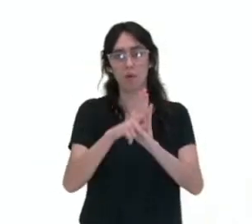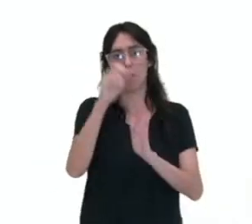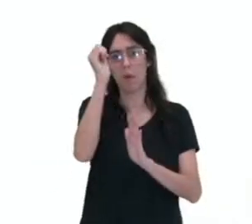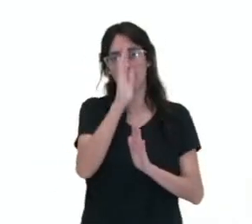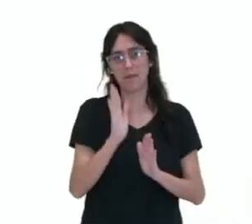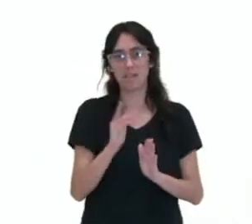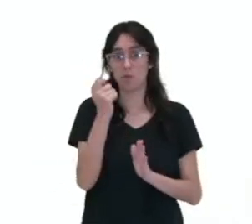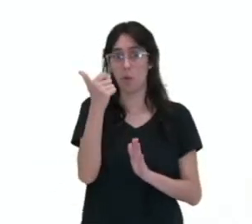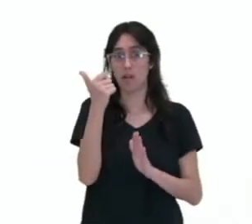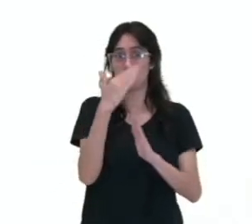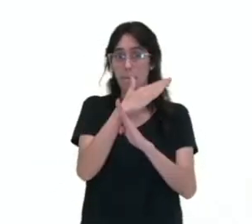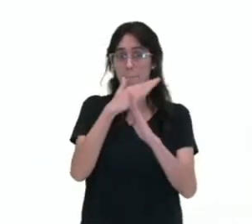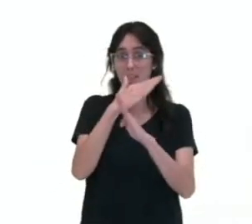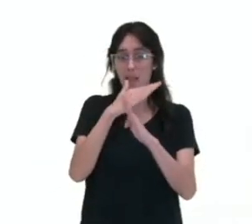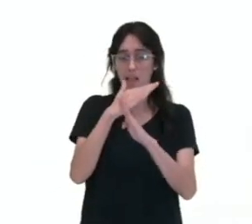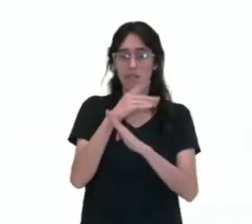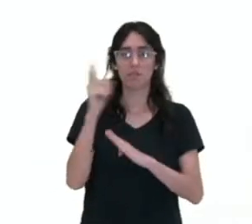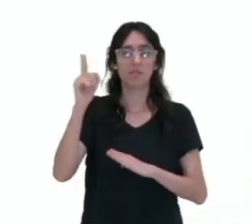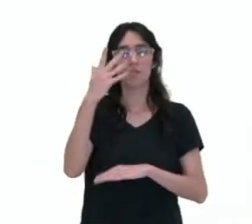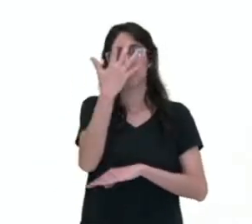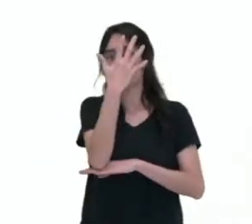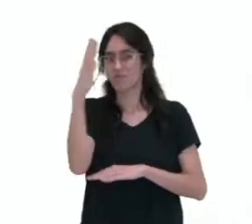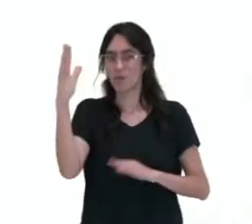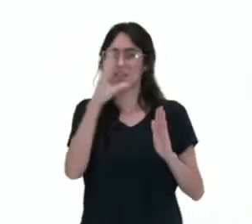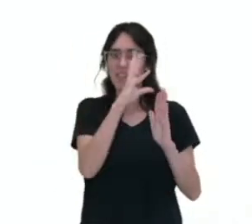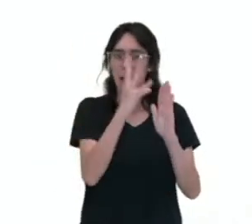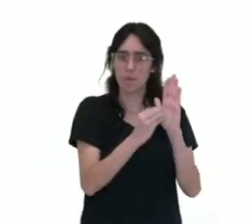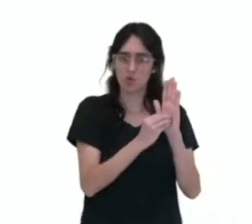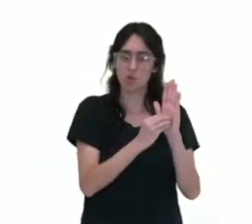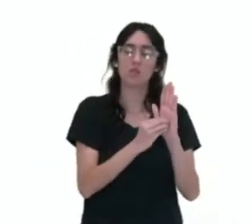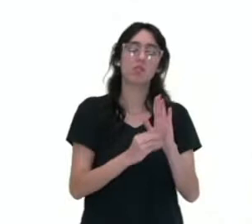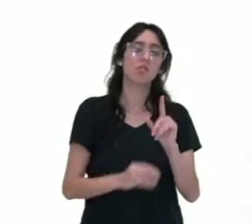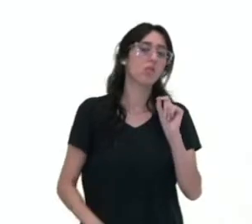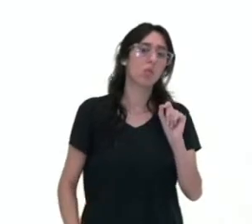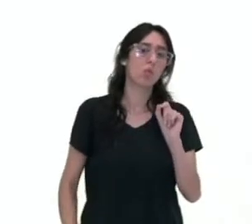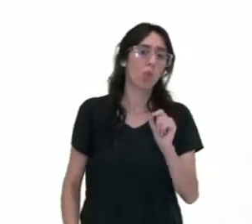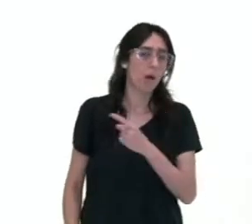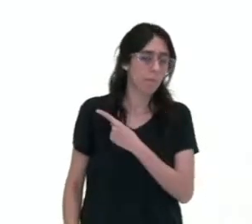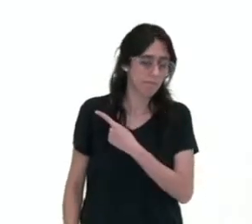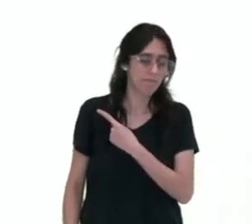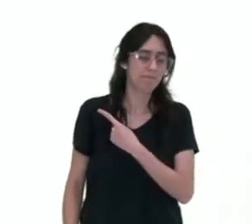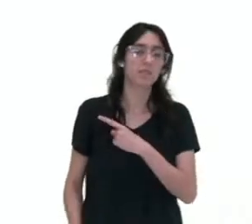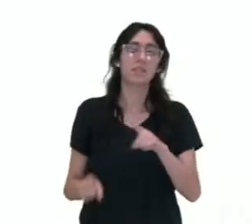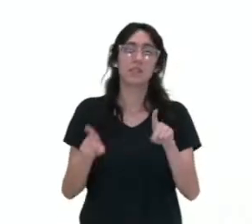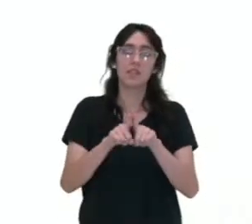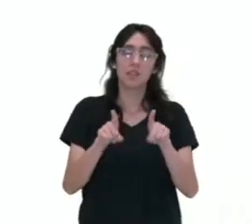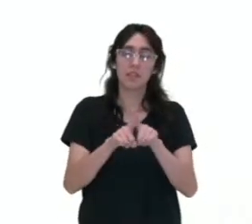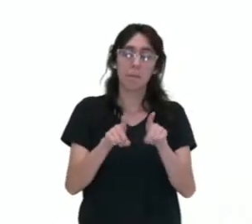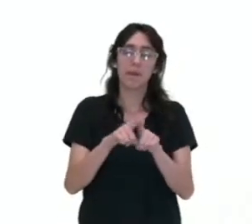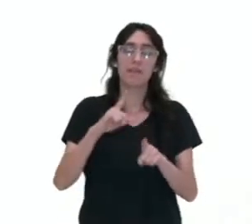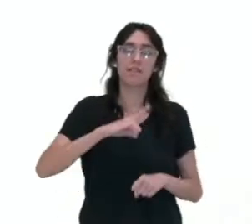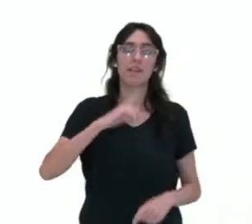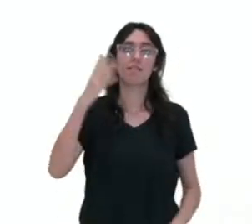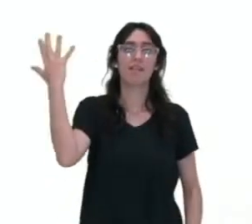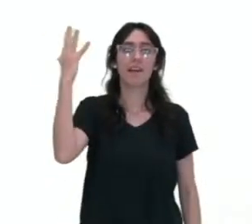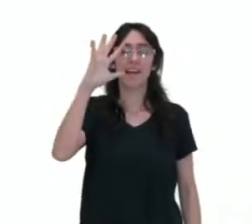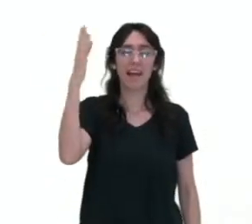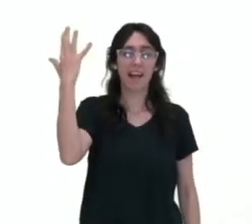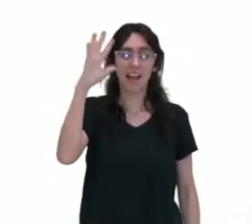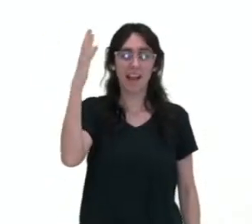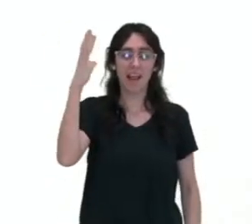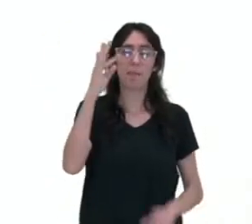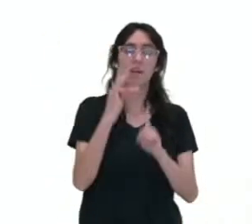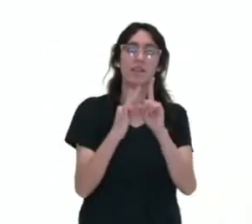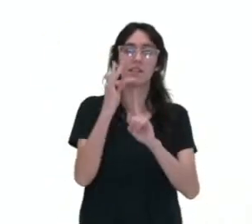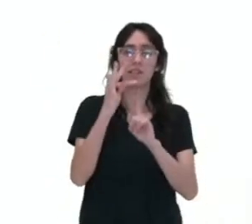Ele apresenta a floresta amazônica e, além de apresentar a floresta amazônica, apresenta um clima com